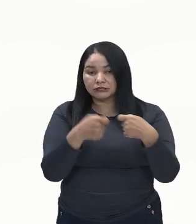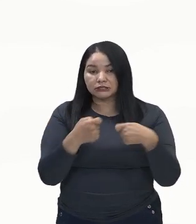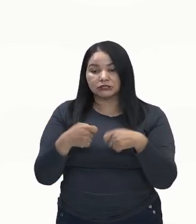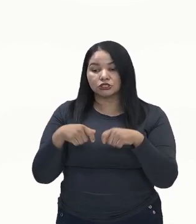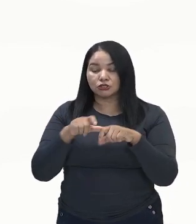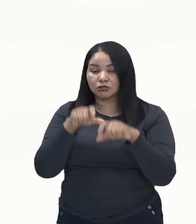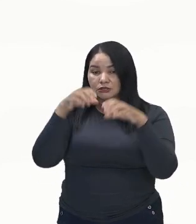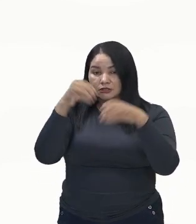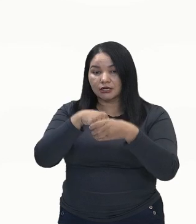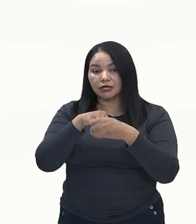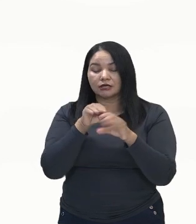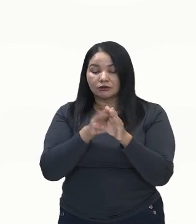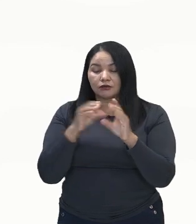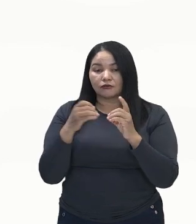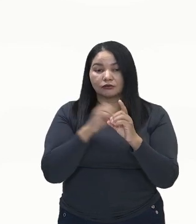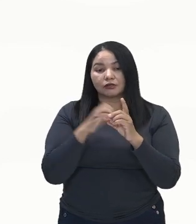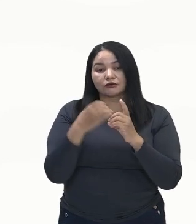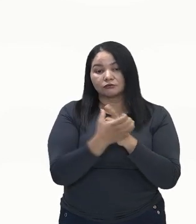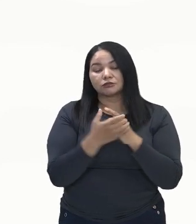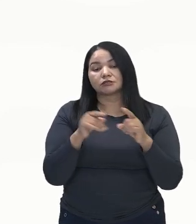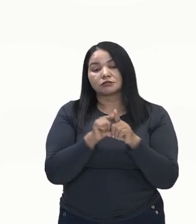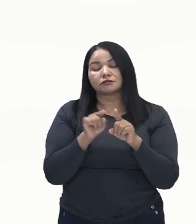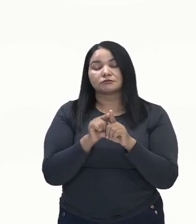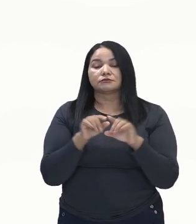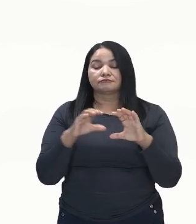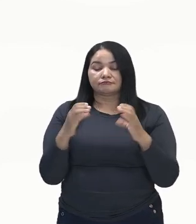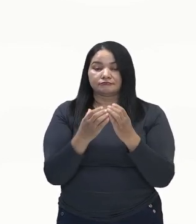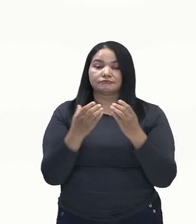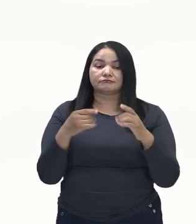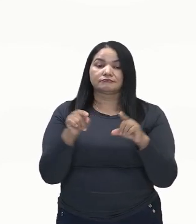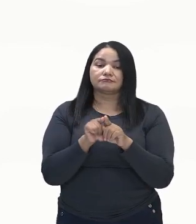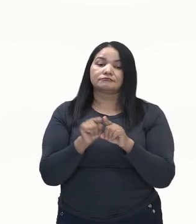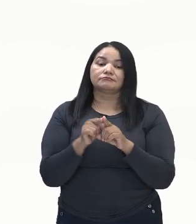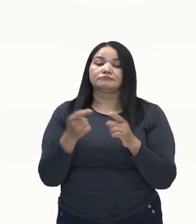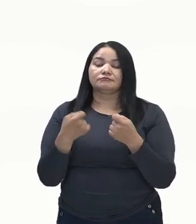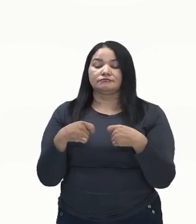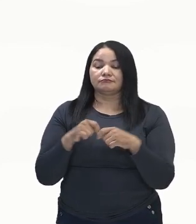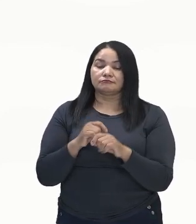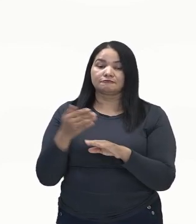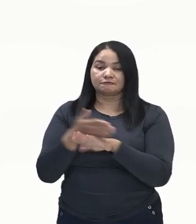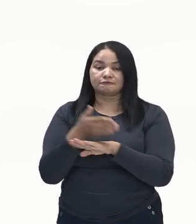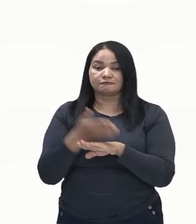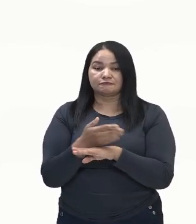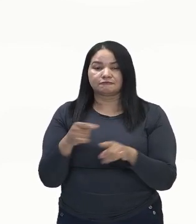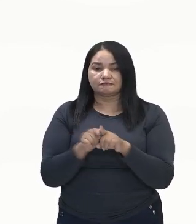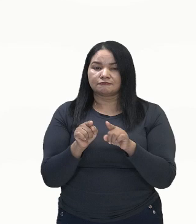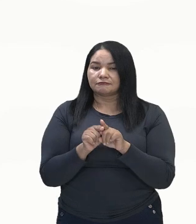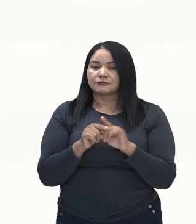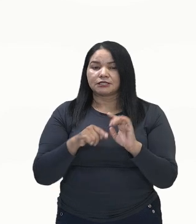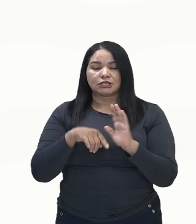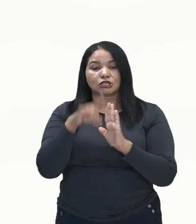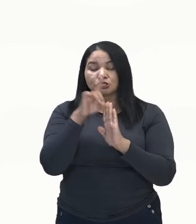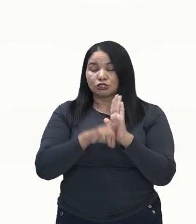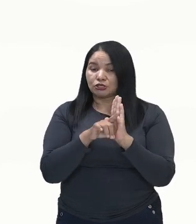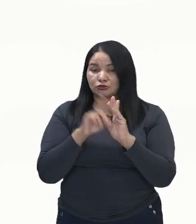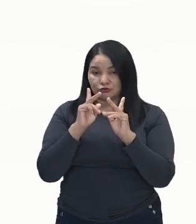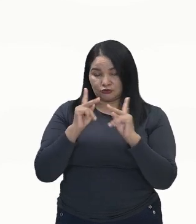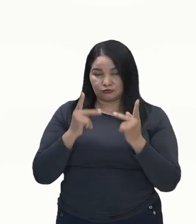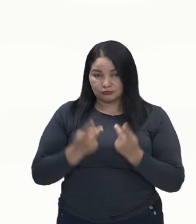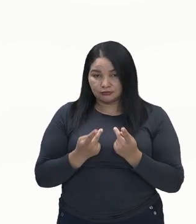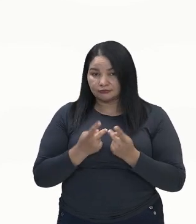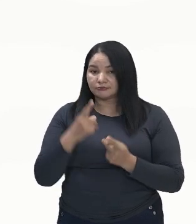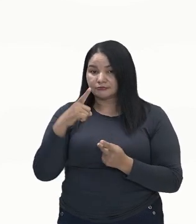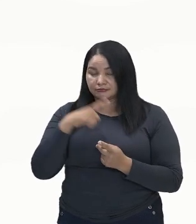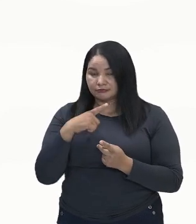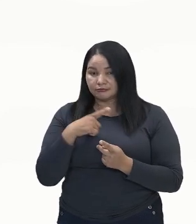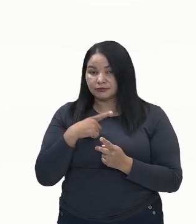necessidades, obviamente, certo? Então, basicamente, a gente tem direitos humanos da juventude, que é uma escala mais global,